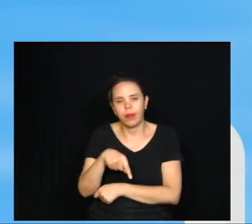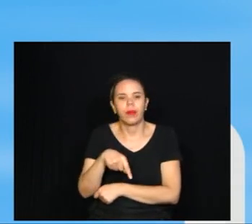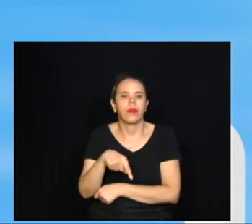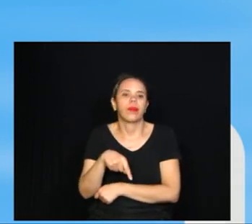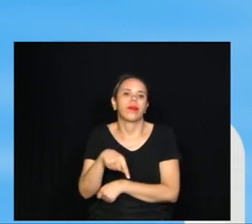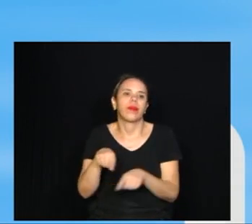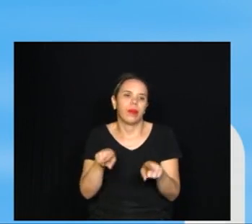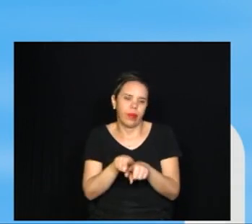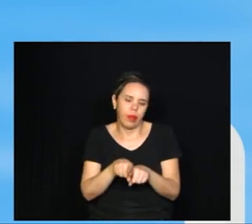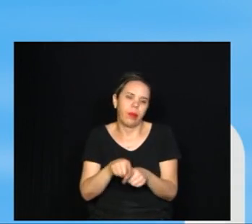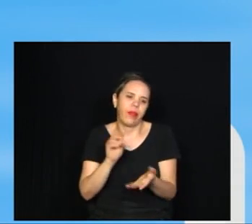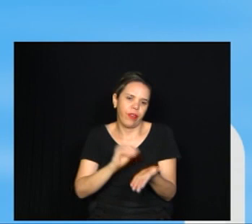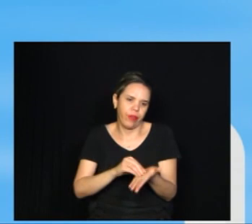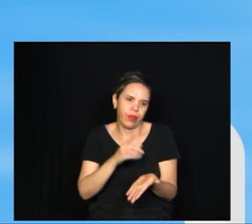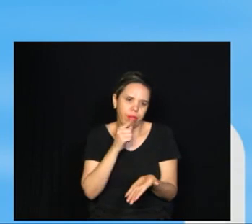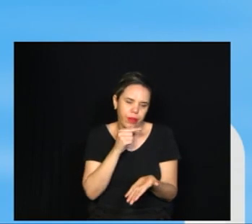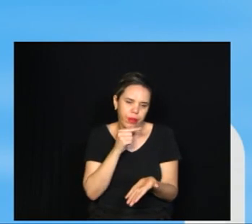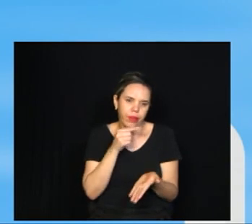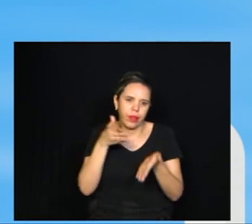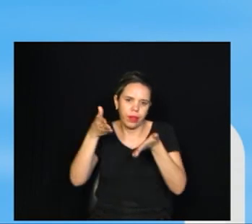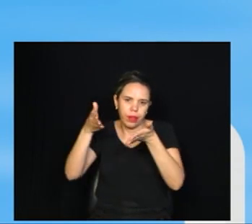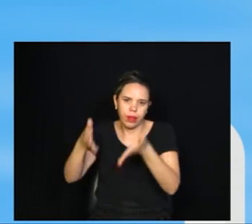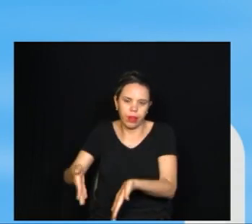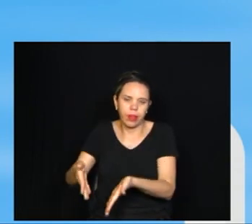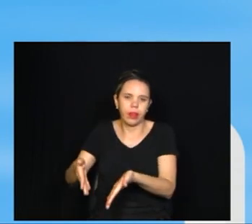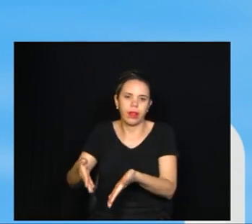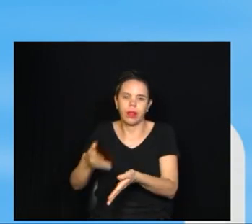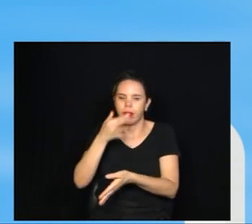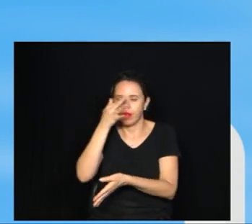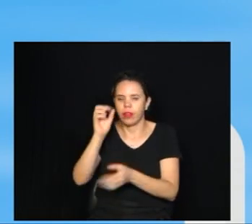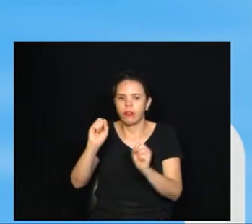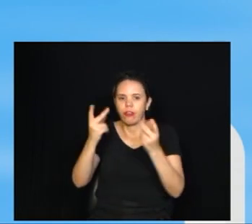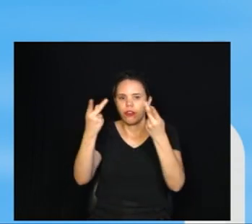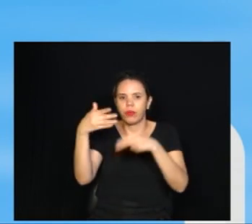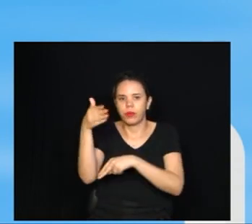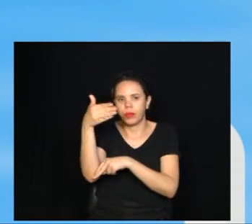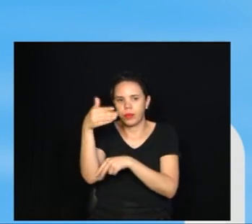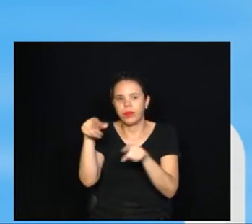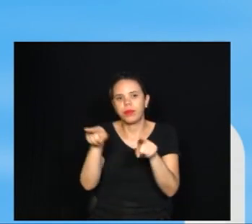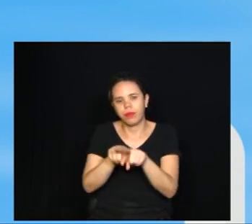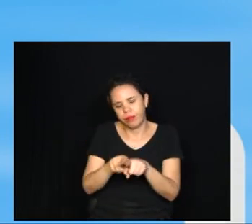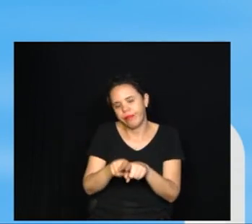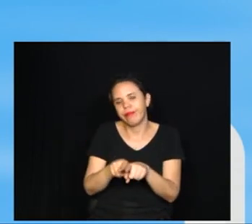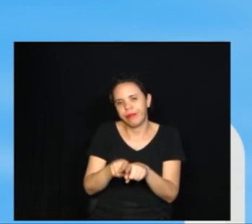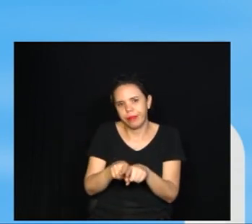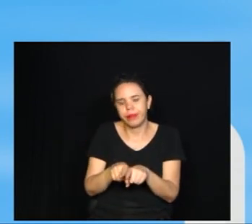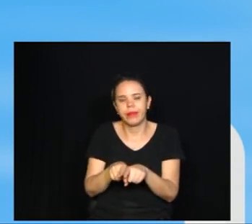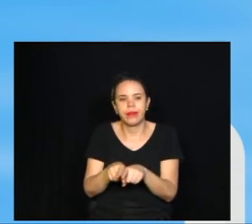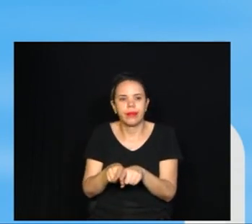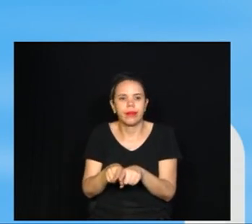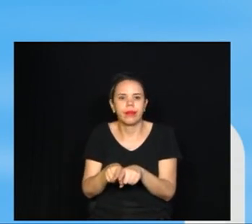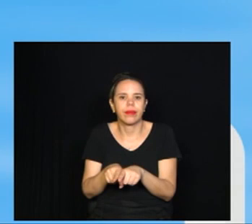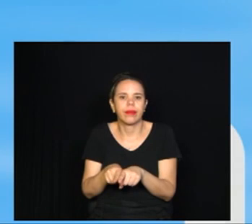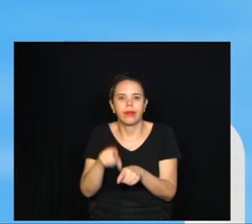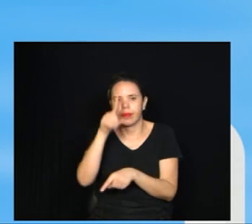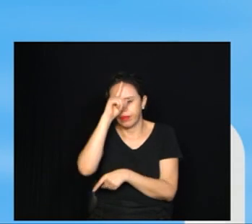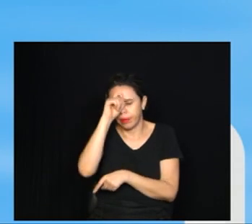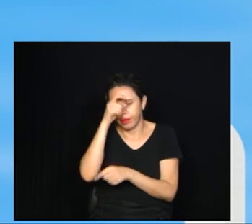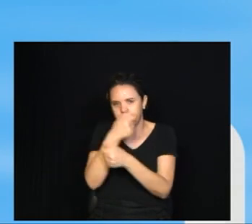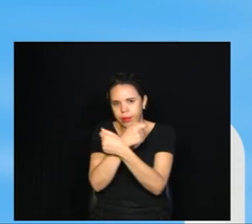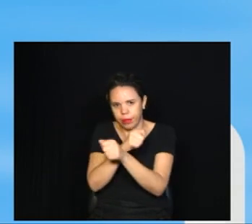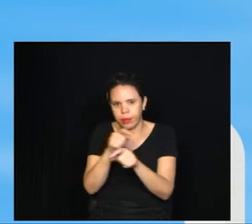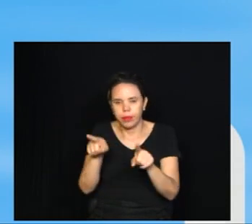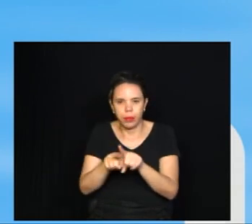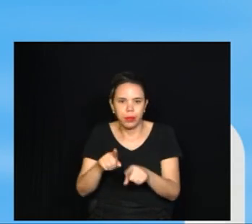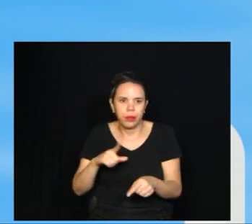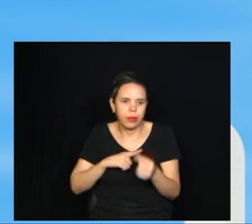será afetado, o Cemitério Parque das Flores e o Shopping Parque das Bandeiras também. No caso do Hospital da PUC, nós